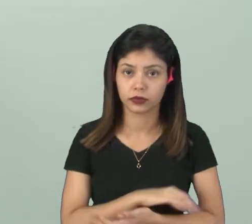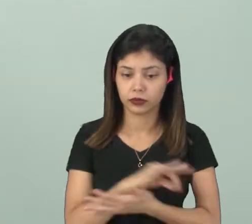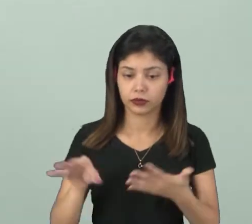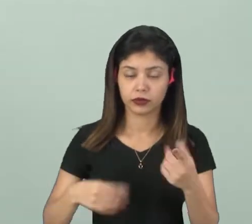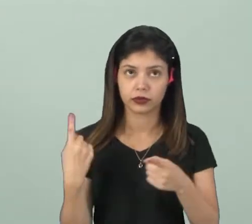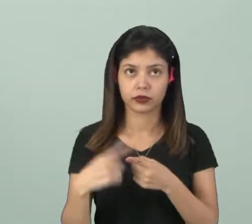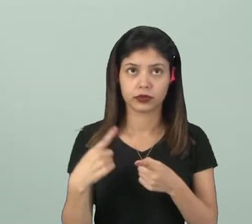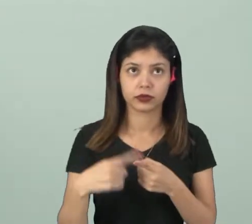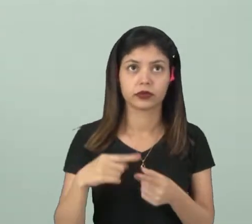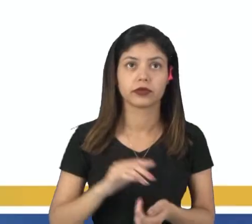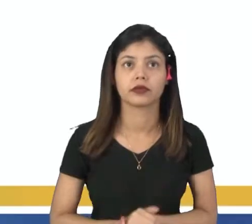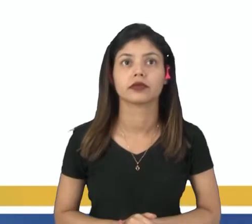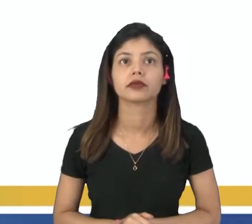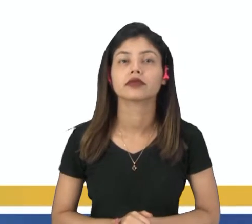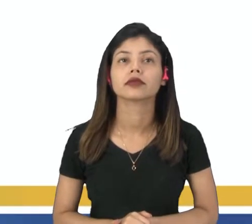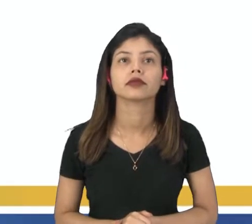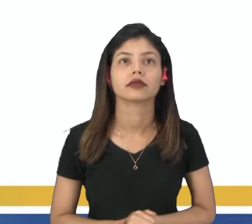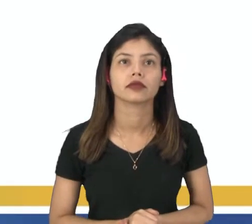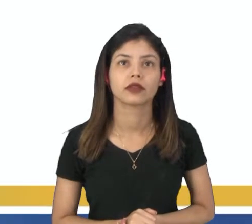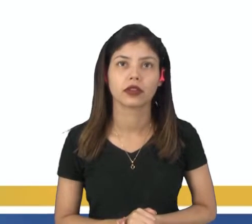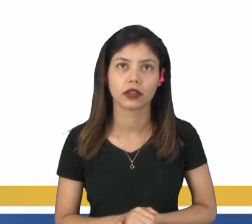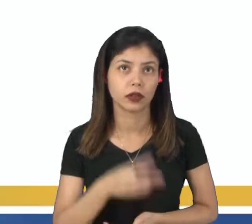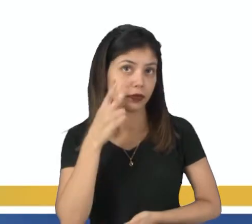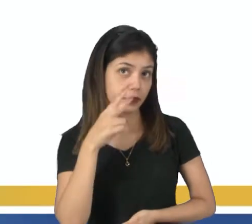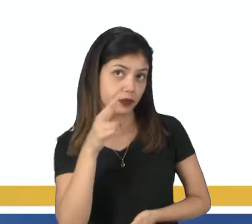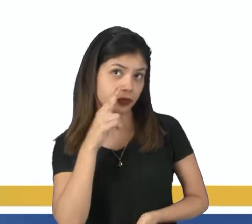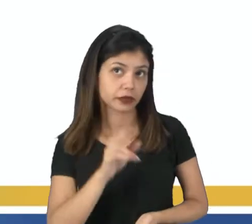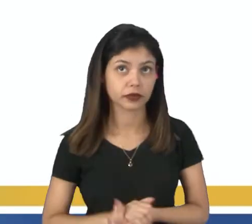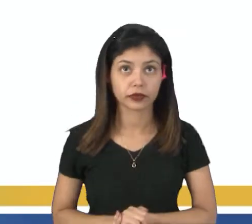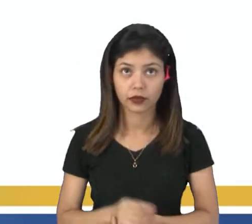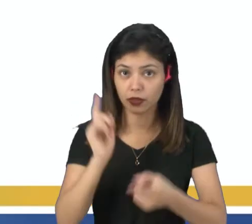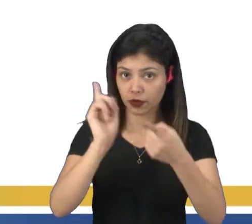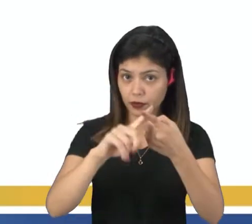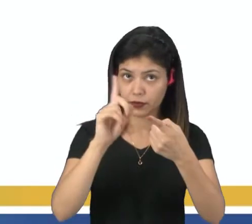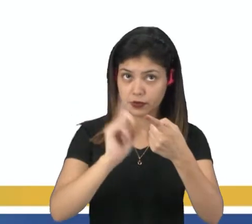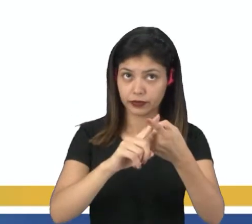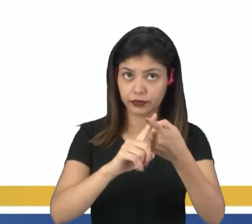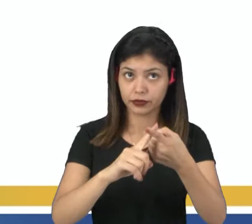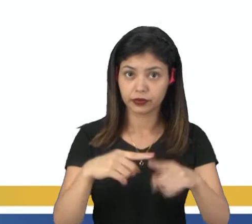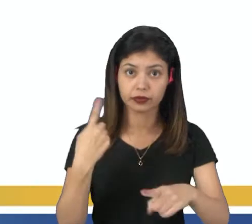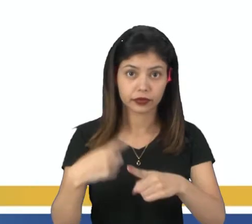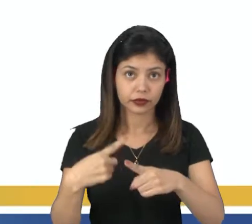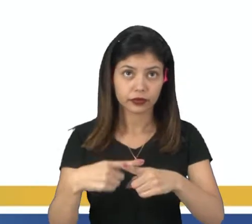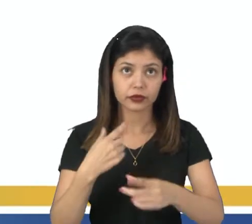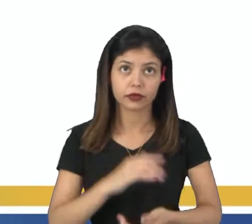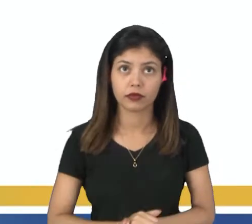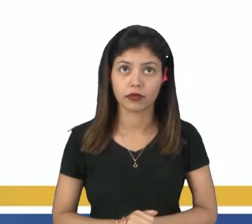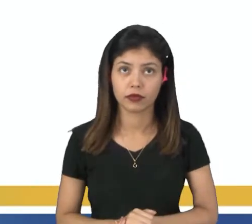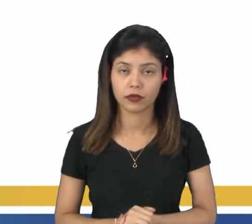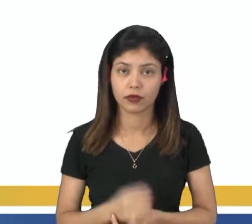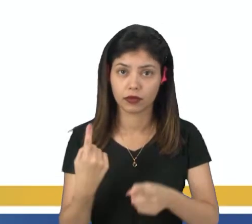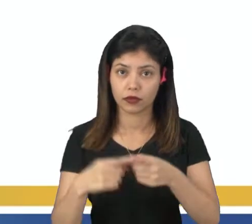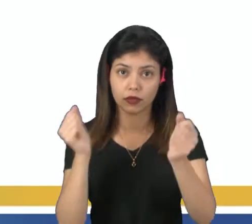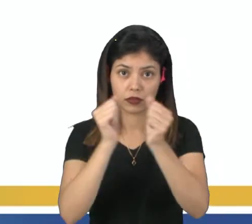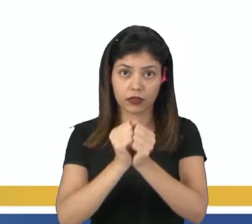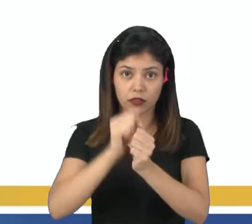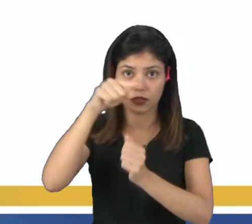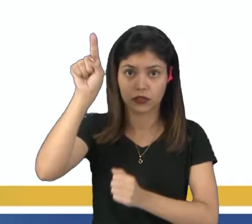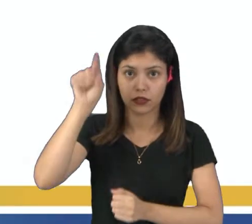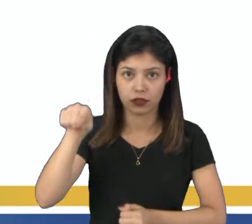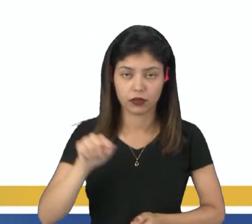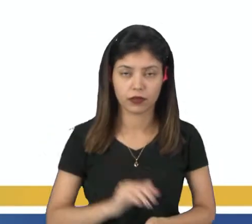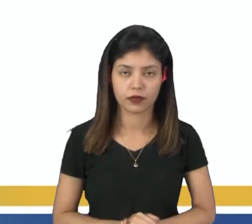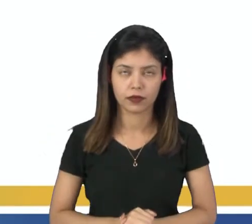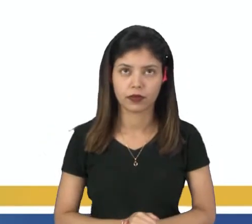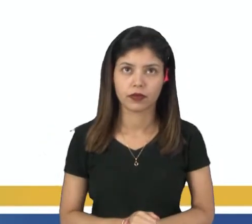texto. Olha só. Vejo aqui que você tem o primeiro porquê no texto 1. Porquê junto e